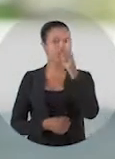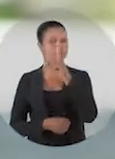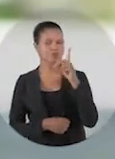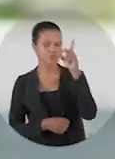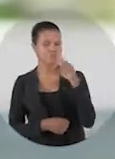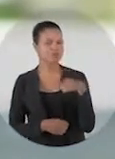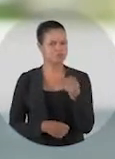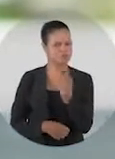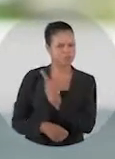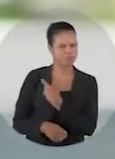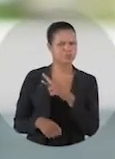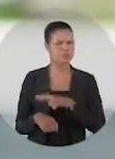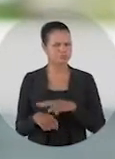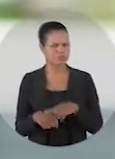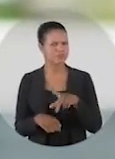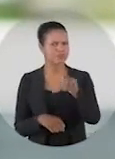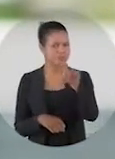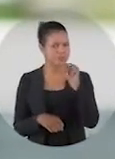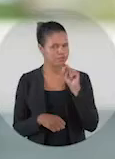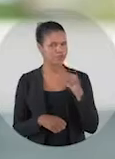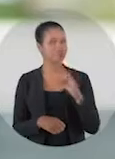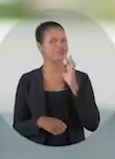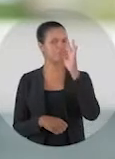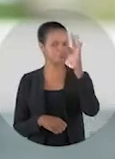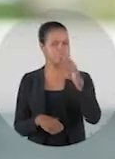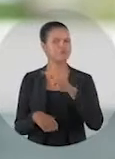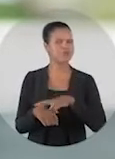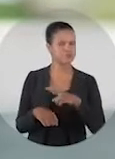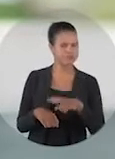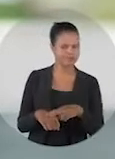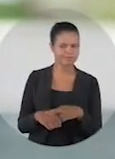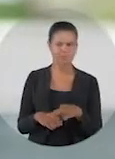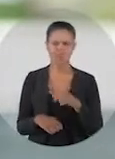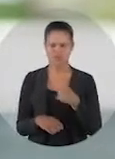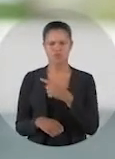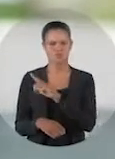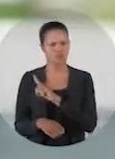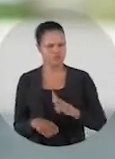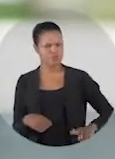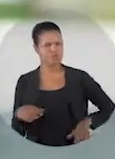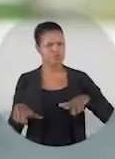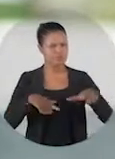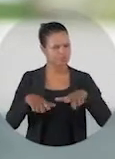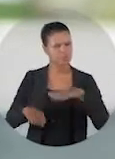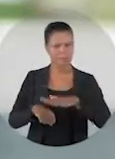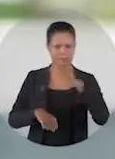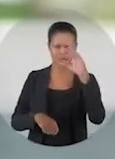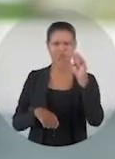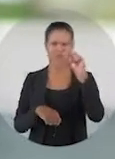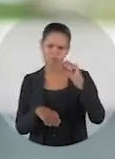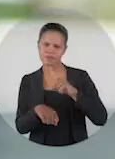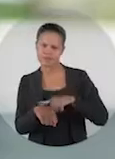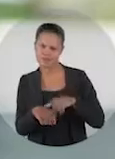Nesse domingo, nós roraimenses vamos decidir o futuro do nosso estado. Sou a governadora que fez mais